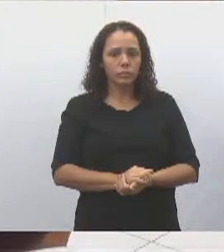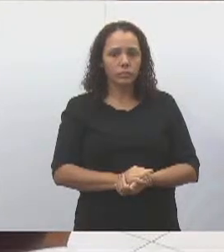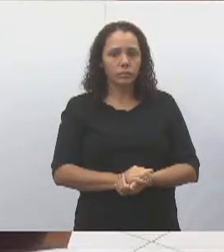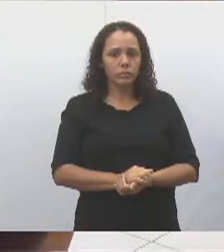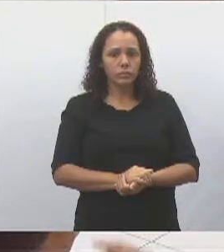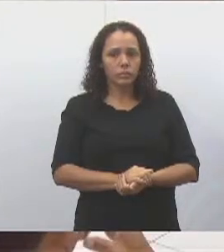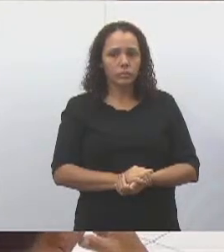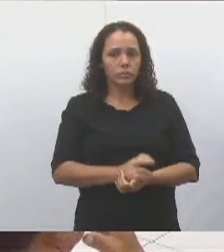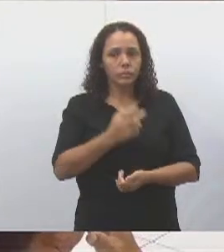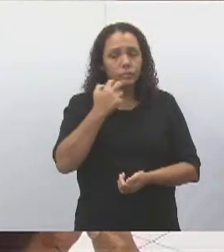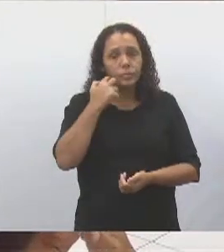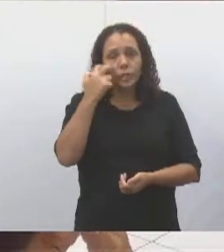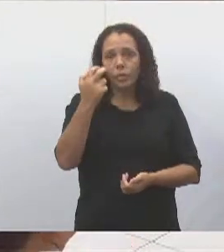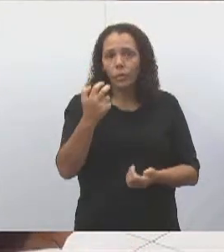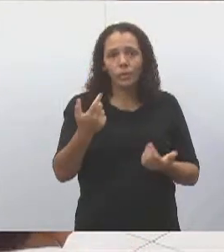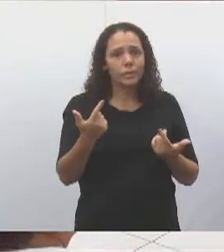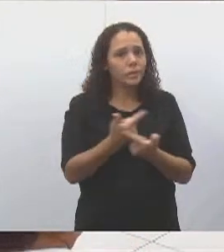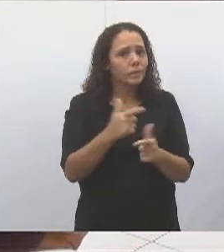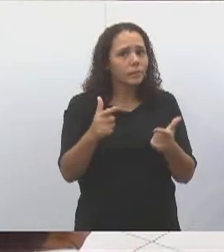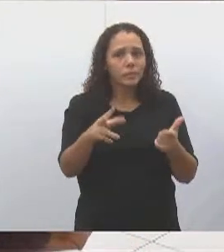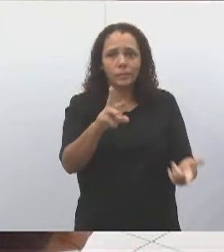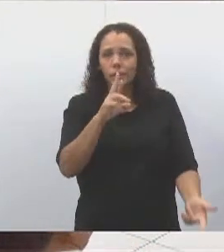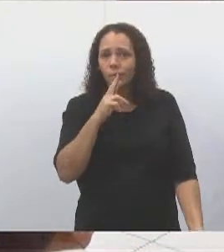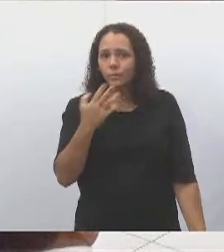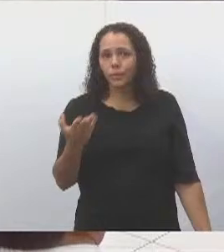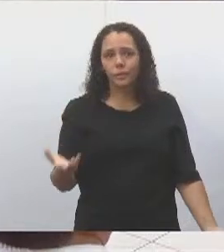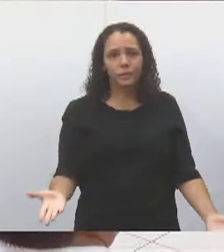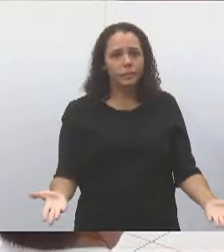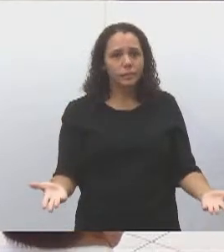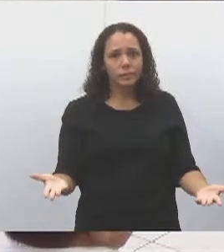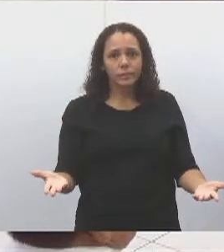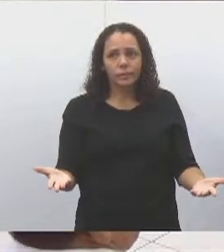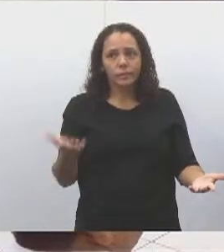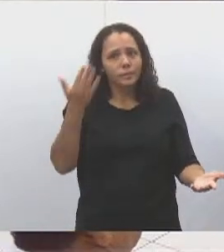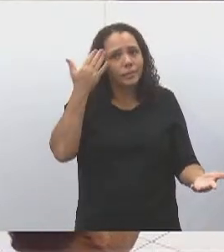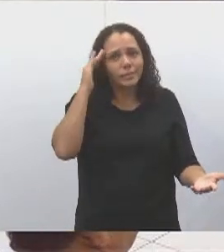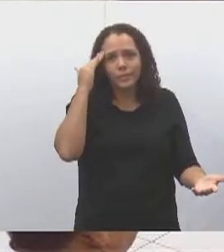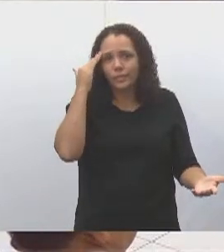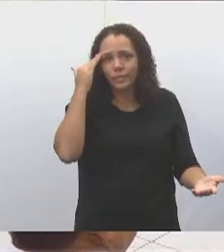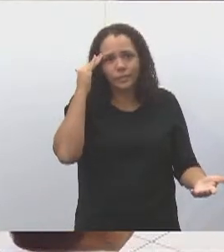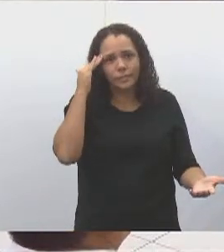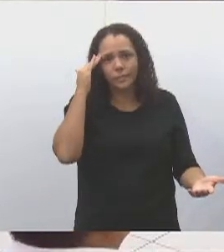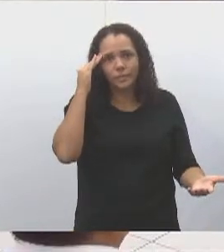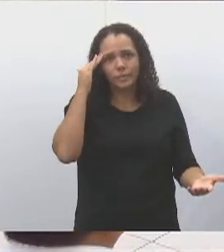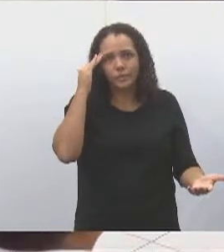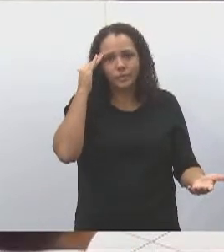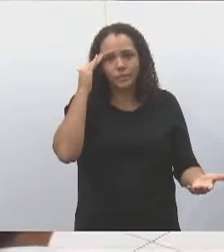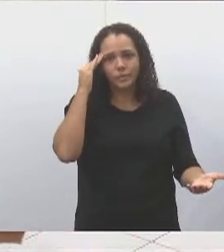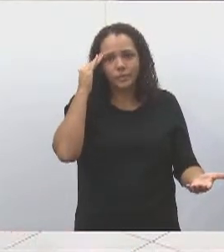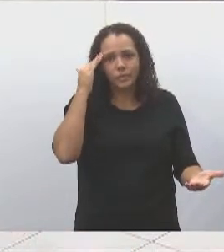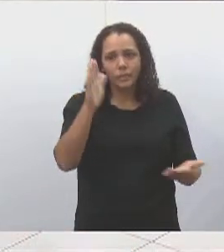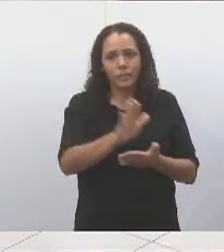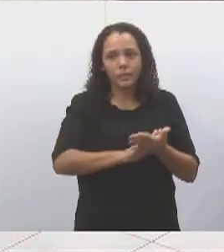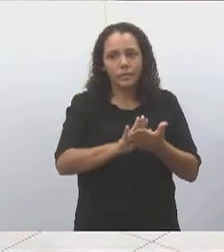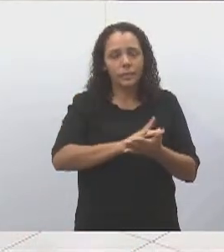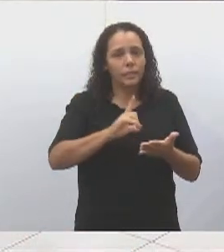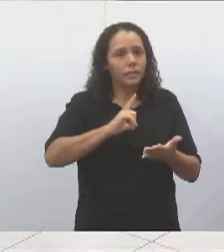Gente, isso é uma vergonha, vocês não têm resposta. Não entendi. Nada tem